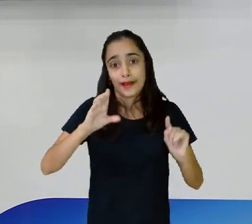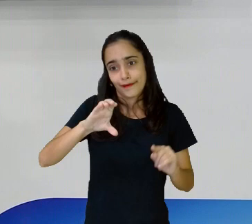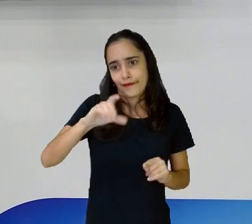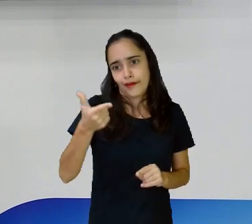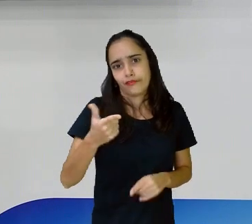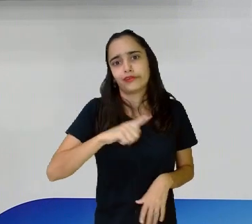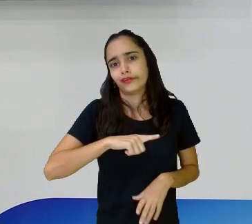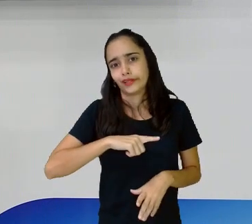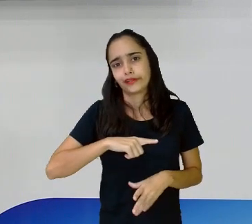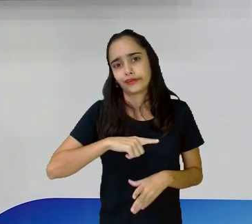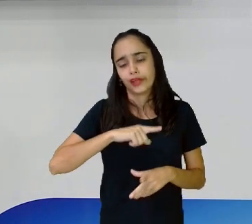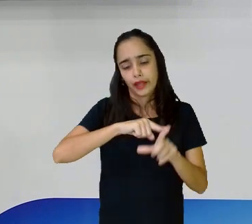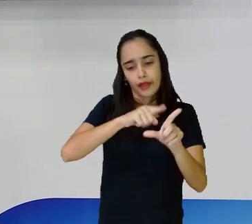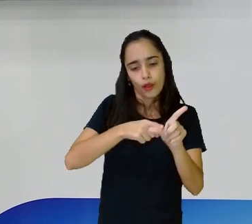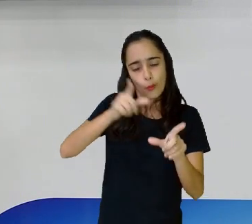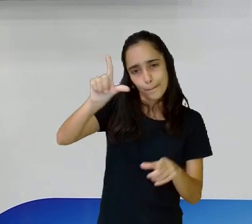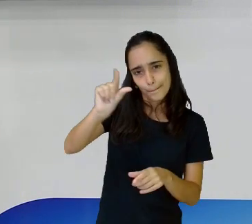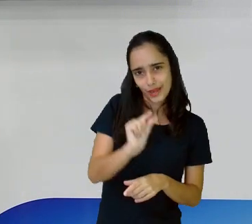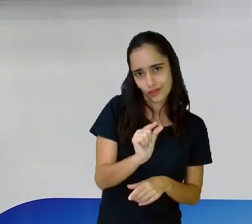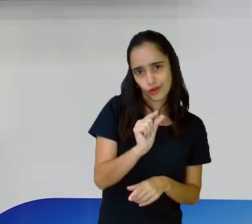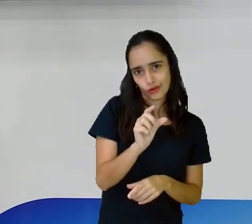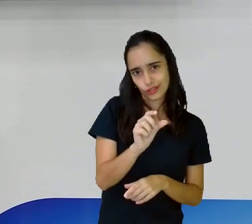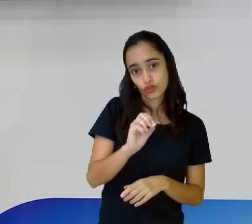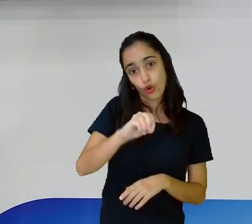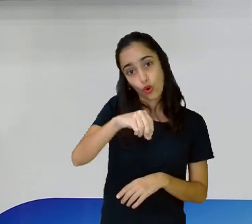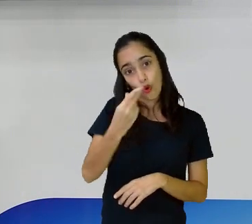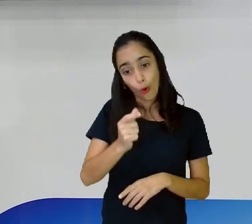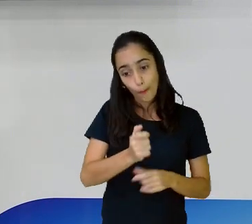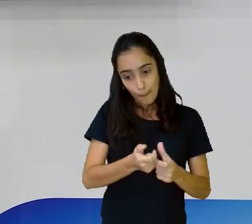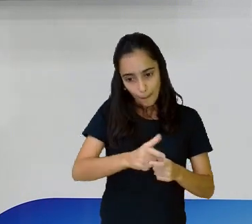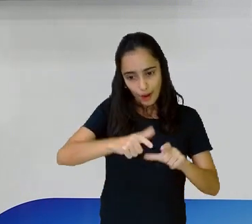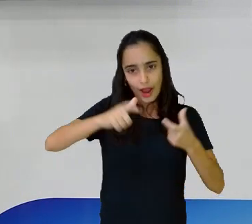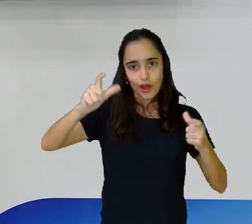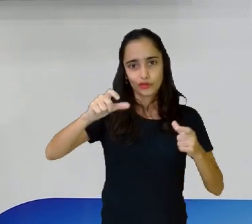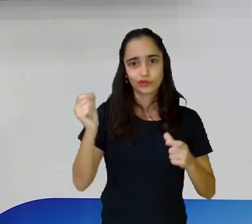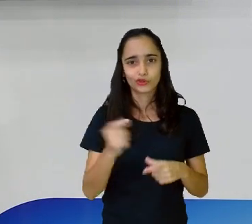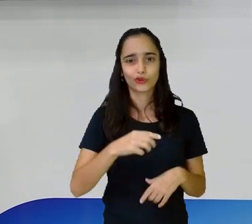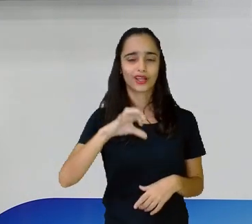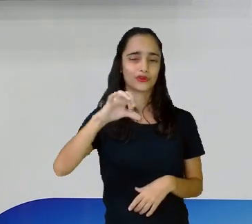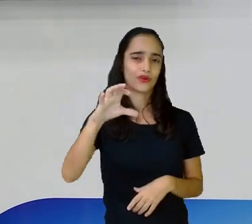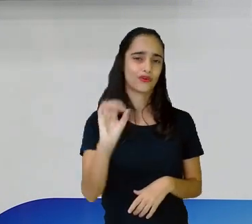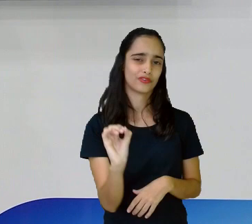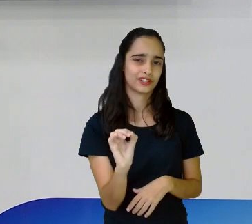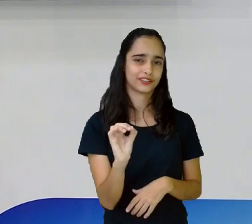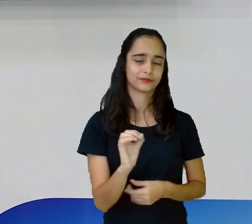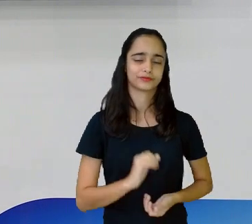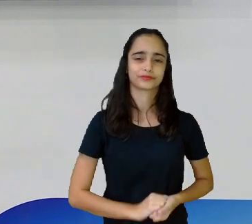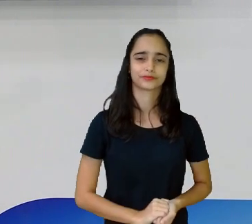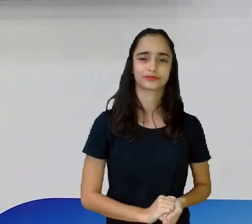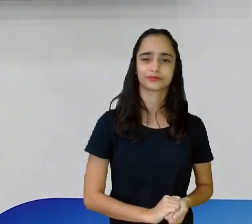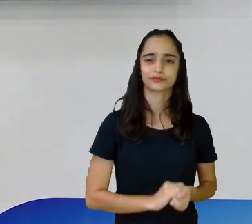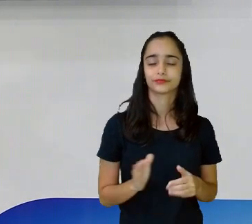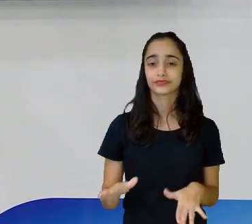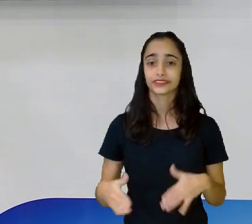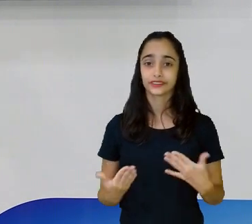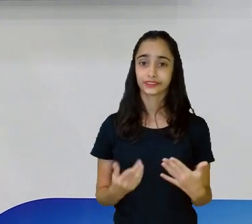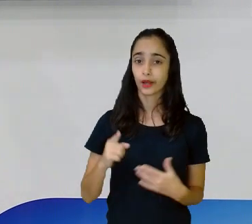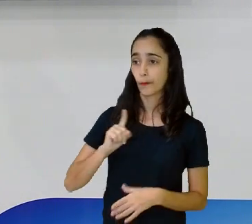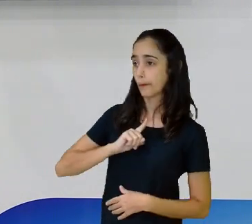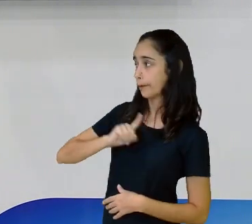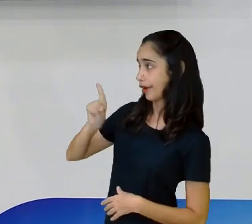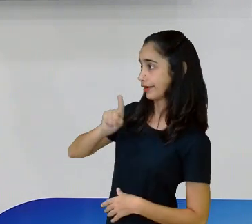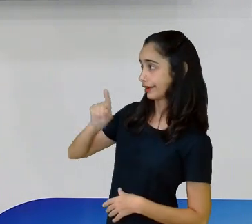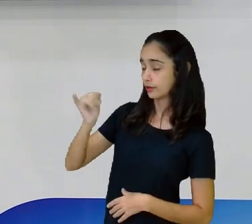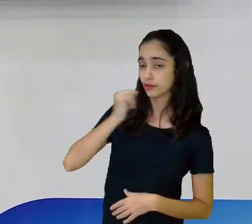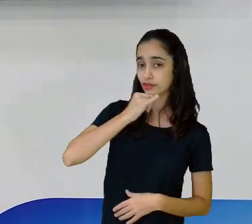ângulos menores que 90, ângulos maiores que 90 e menores que 180, tá? Nesse caso, a gente tem